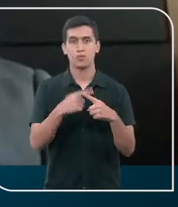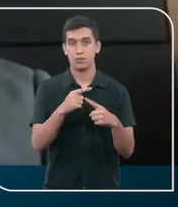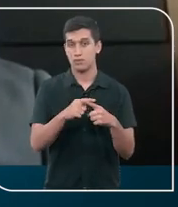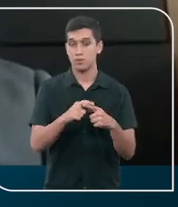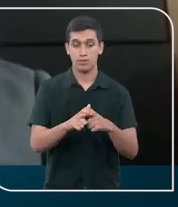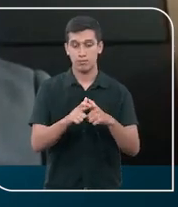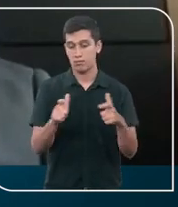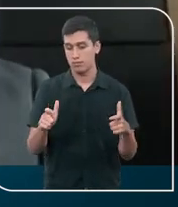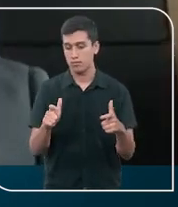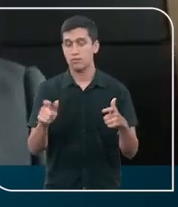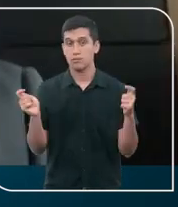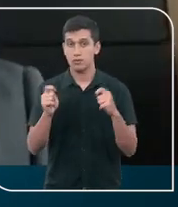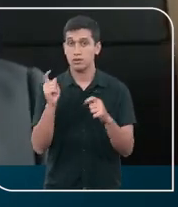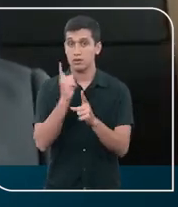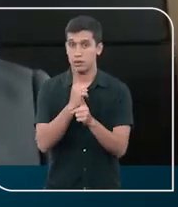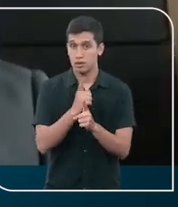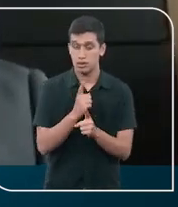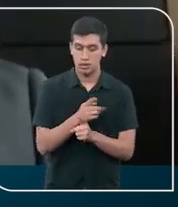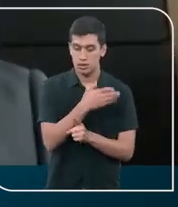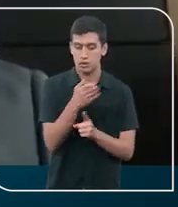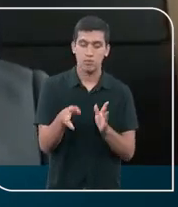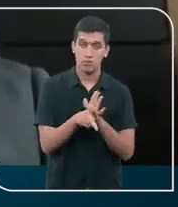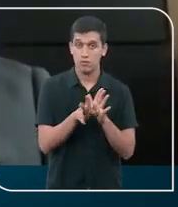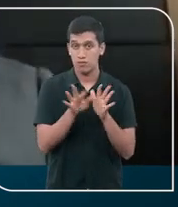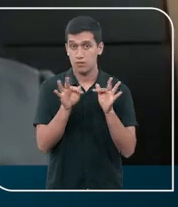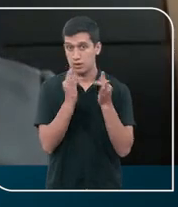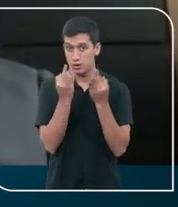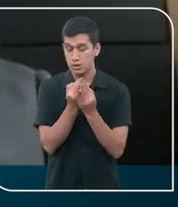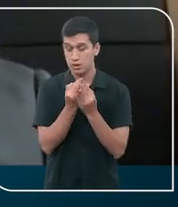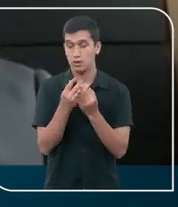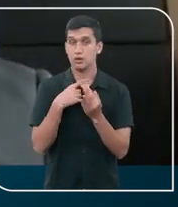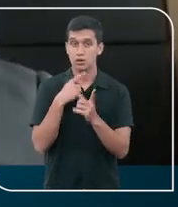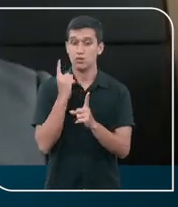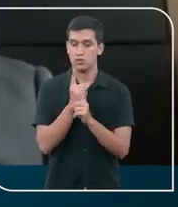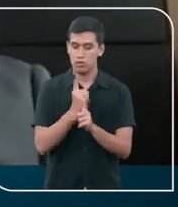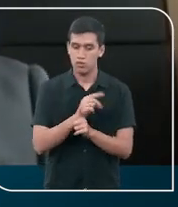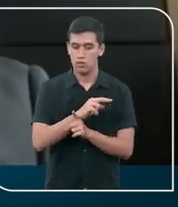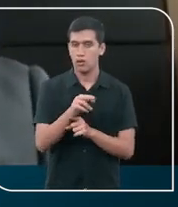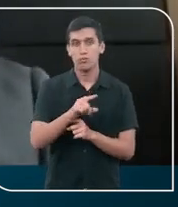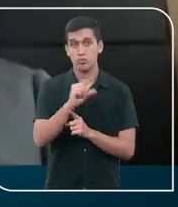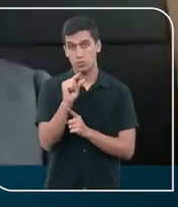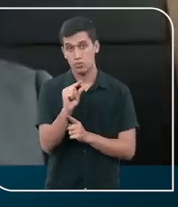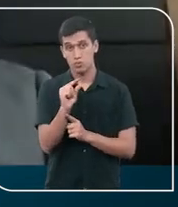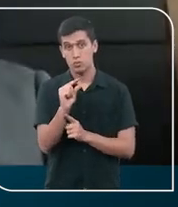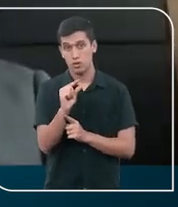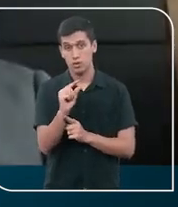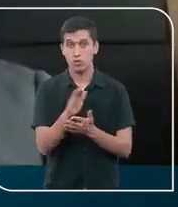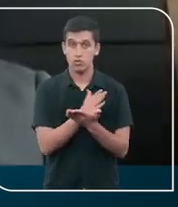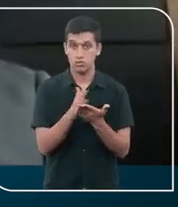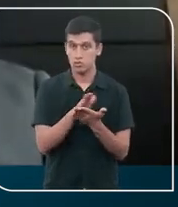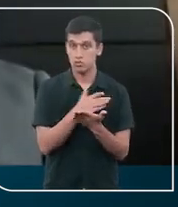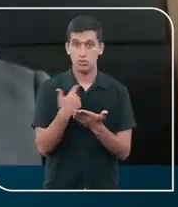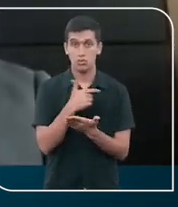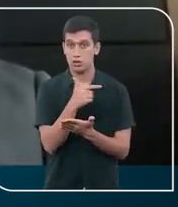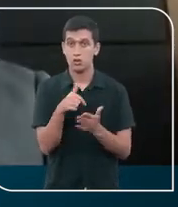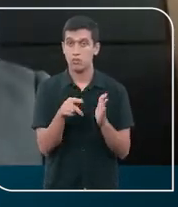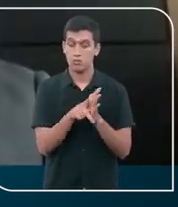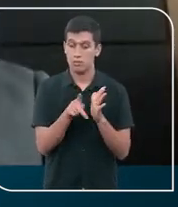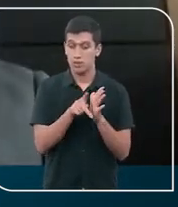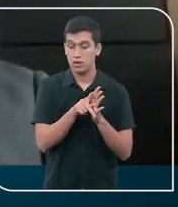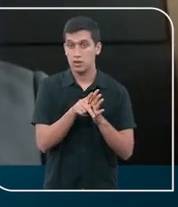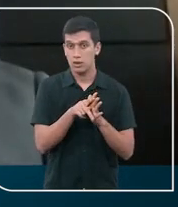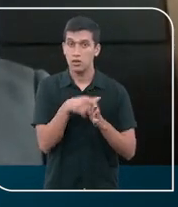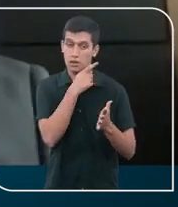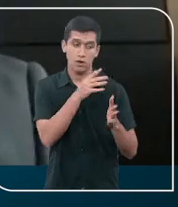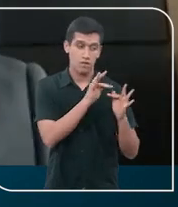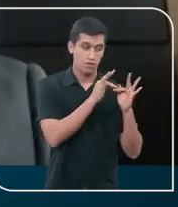alegar ser bem de família e sobrecarregaria e oneraria as poucas unidades que não fossem bem de família, viabilizaria o instituto.